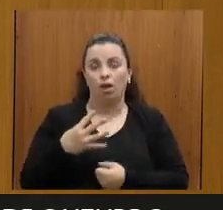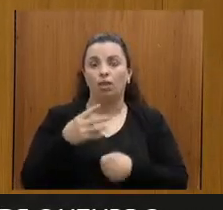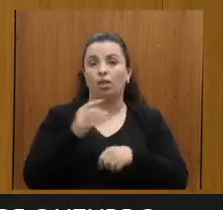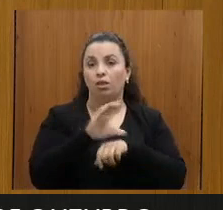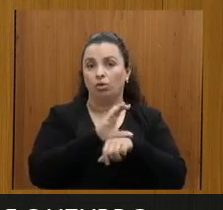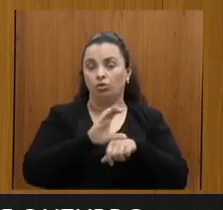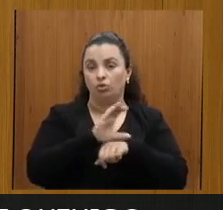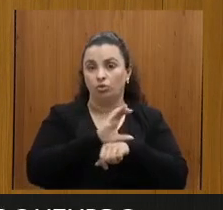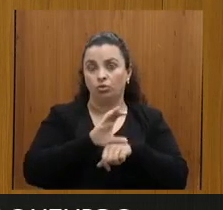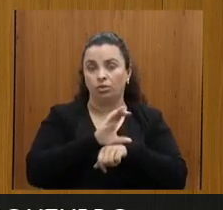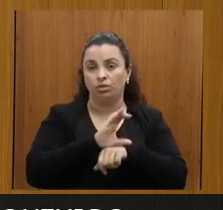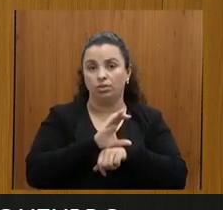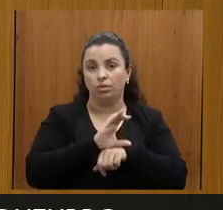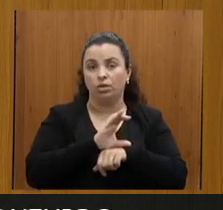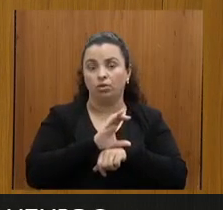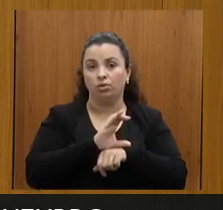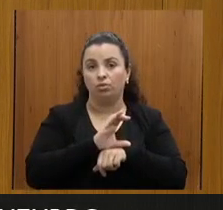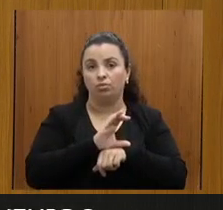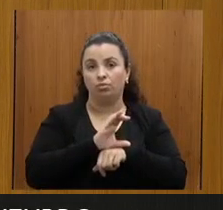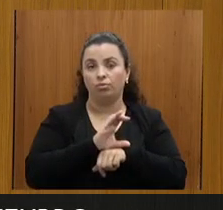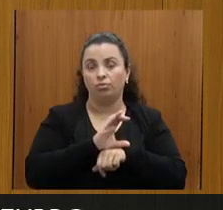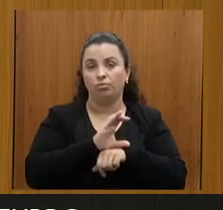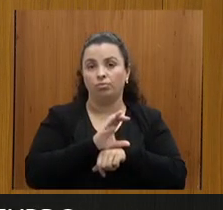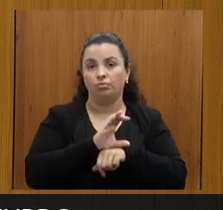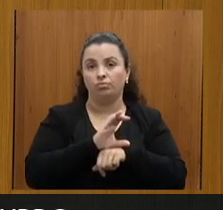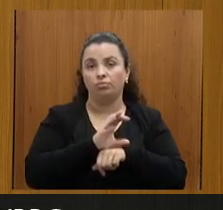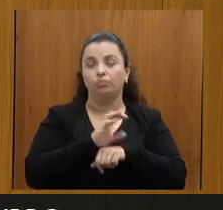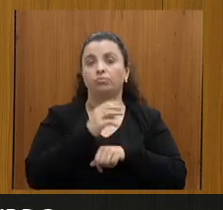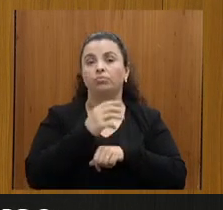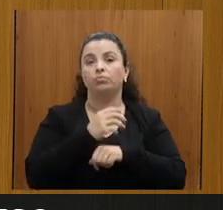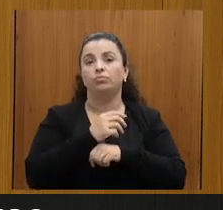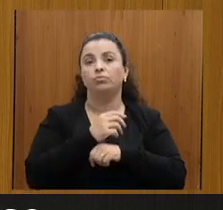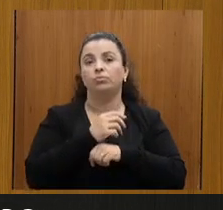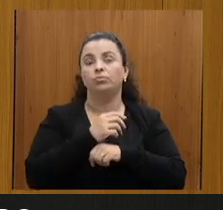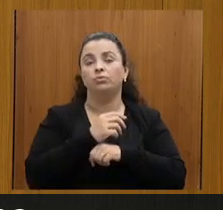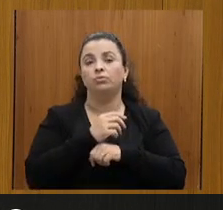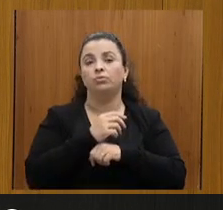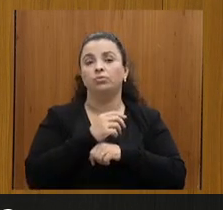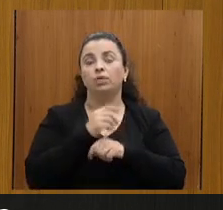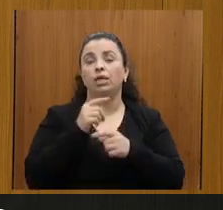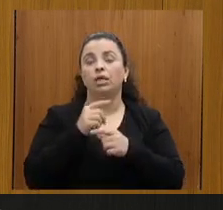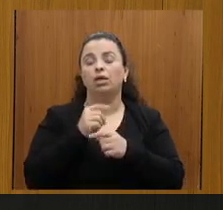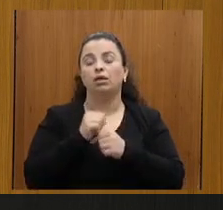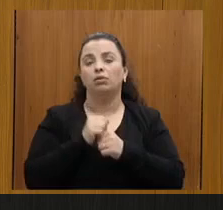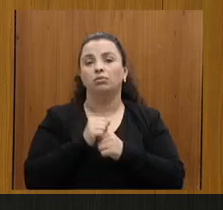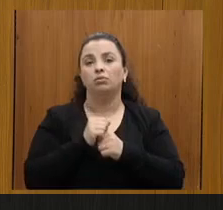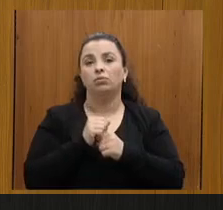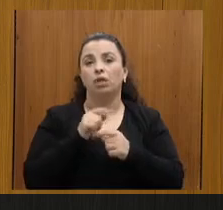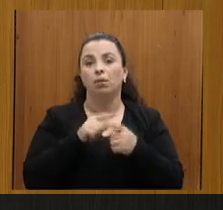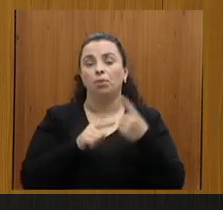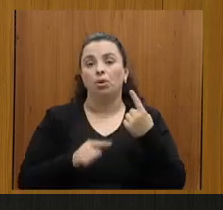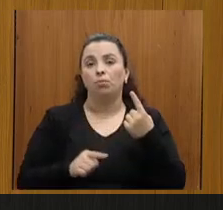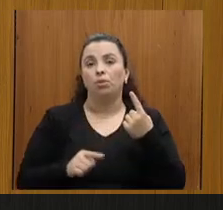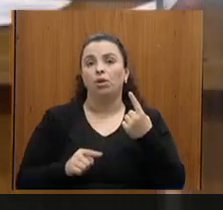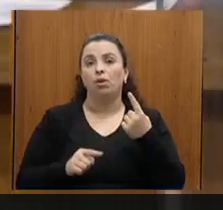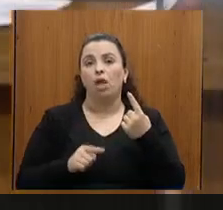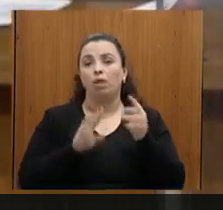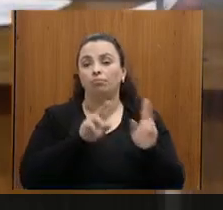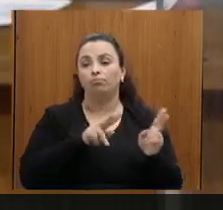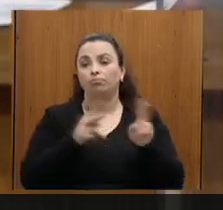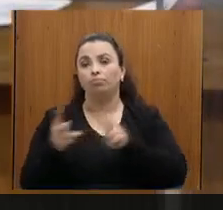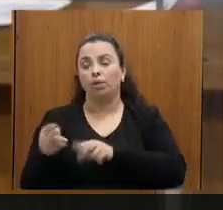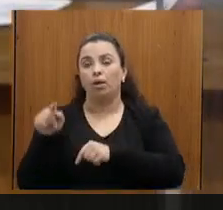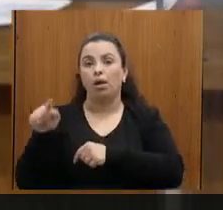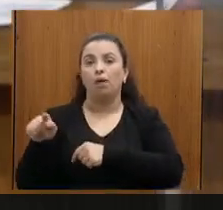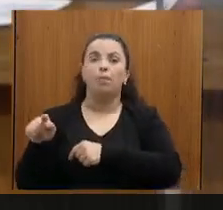liberações são permitidas para sindicatos, federações, confederações de âmbito estadual. Essa foi a leitura da assessoria